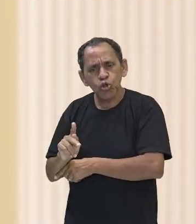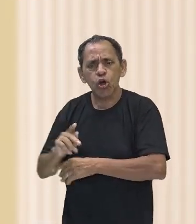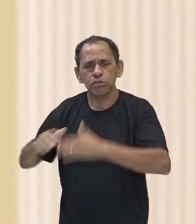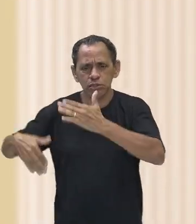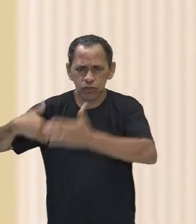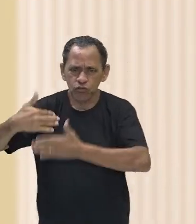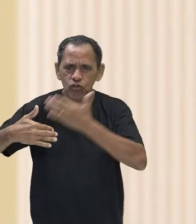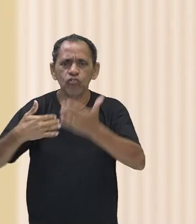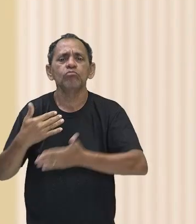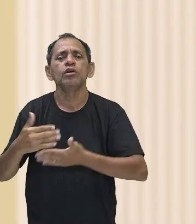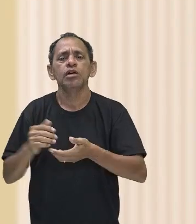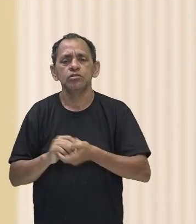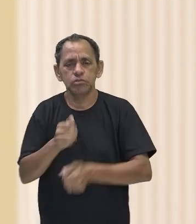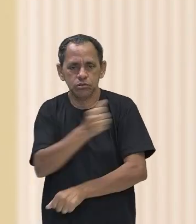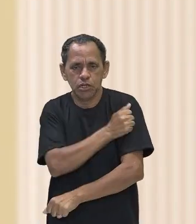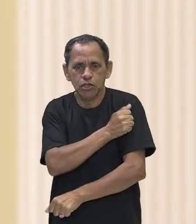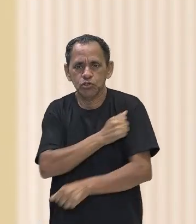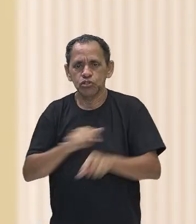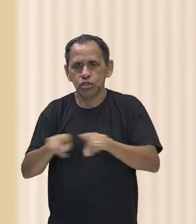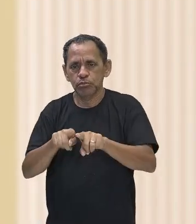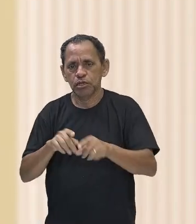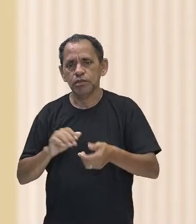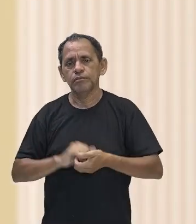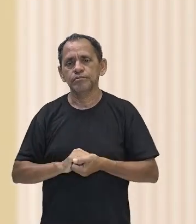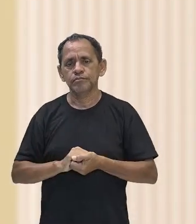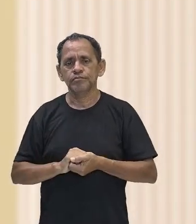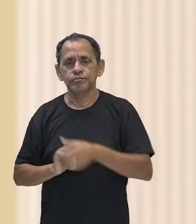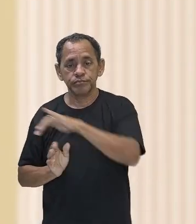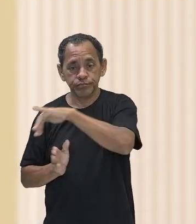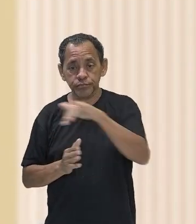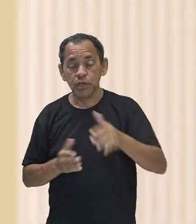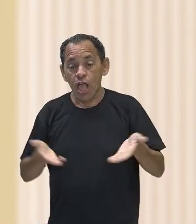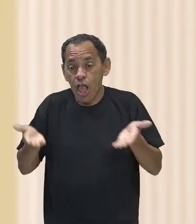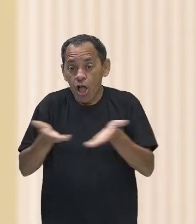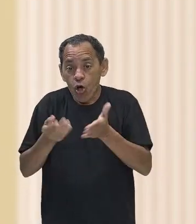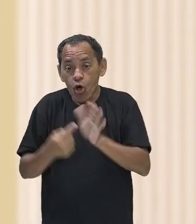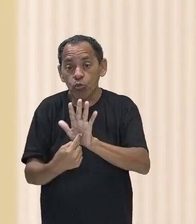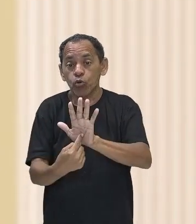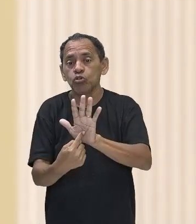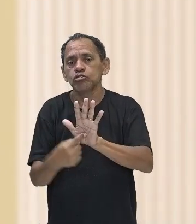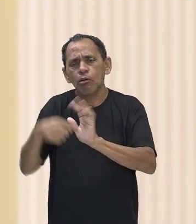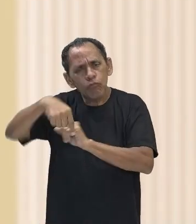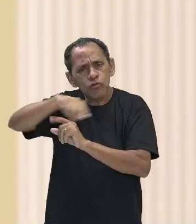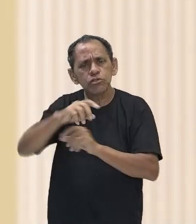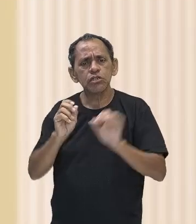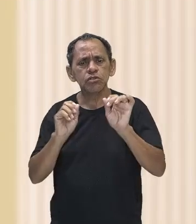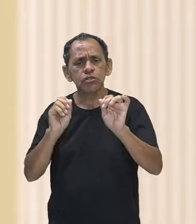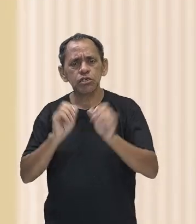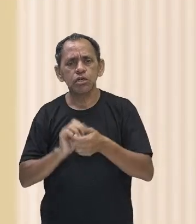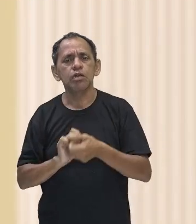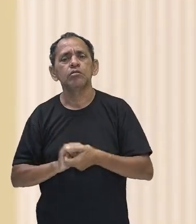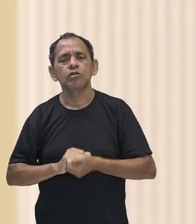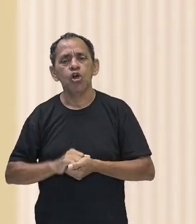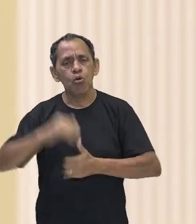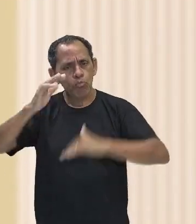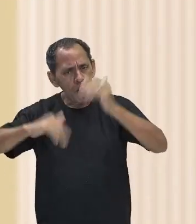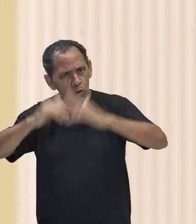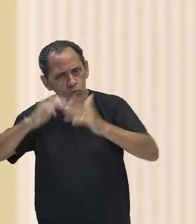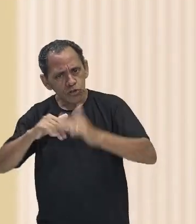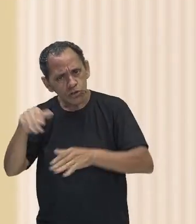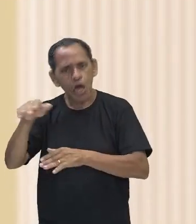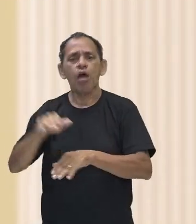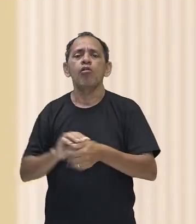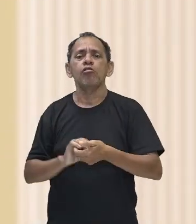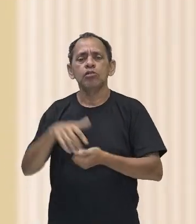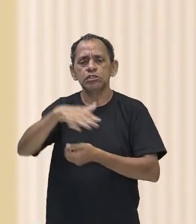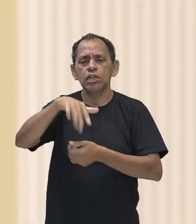sociais dos estudantes. Agora, gente, eu trouxe para vocês também uma psicóloga que ela vai explicar